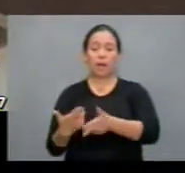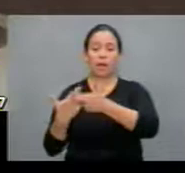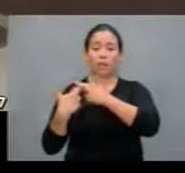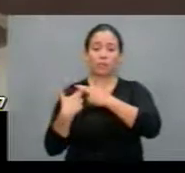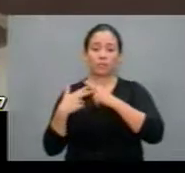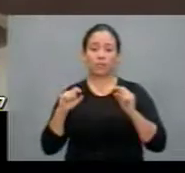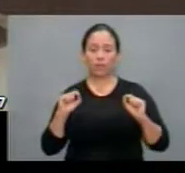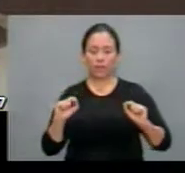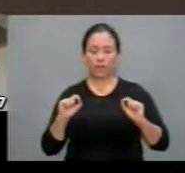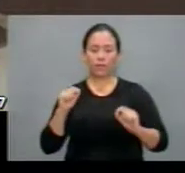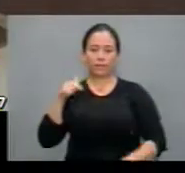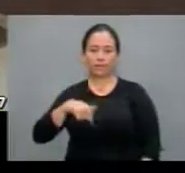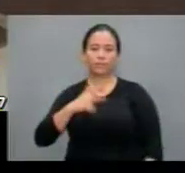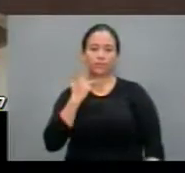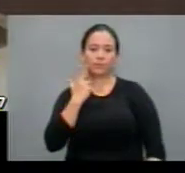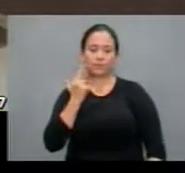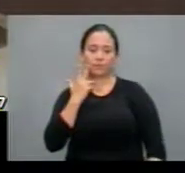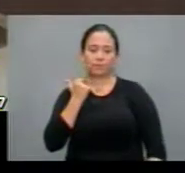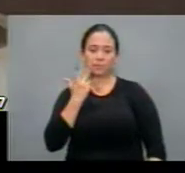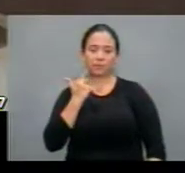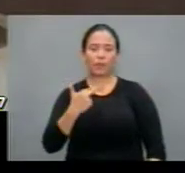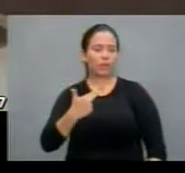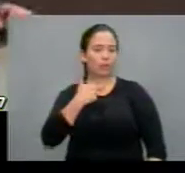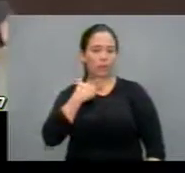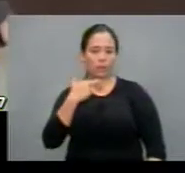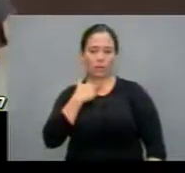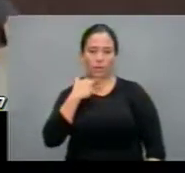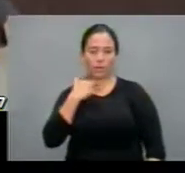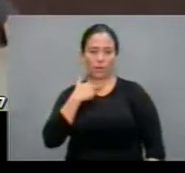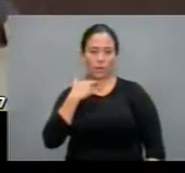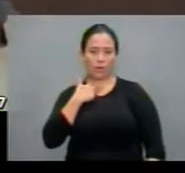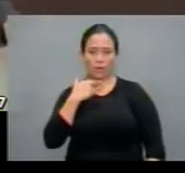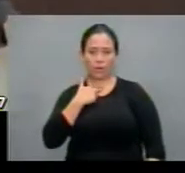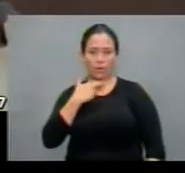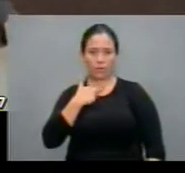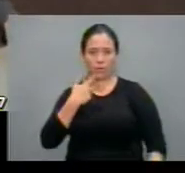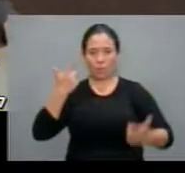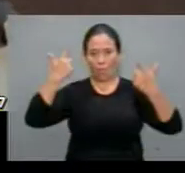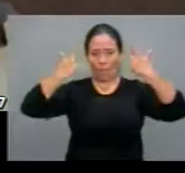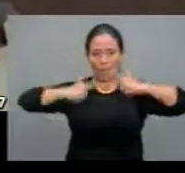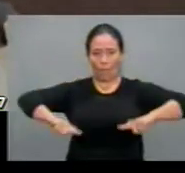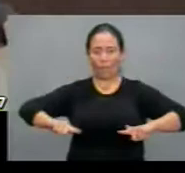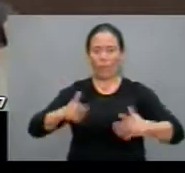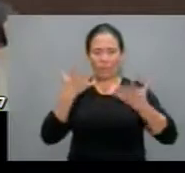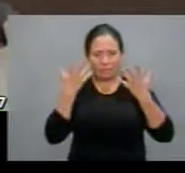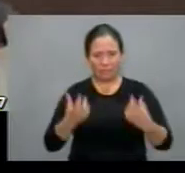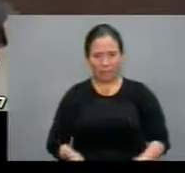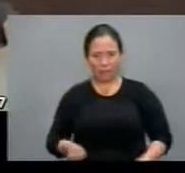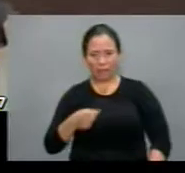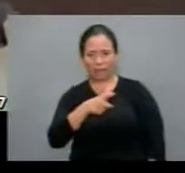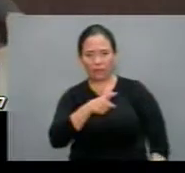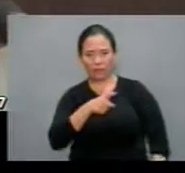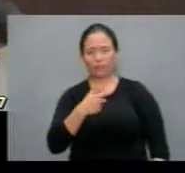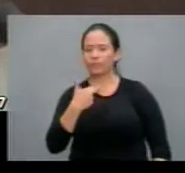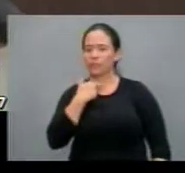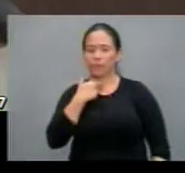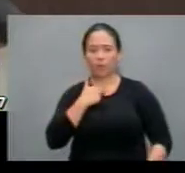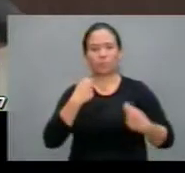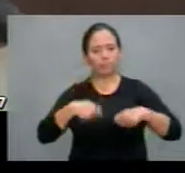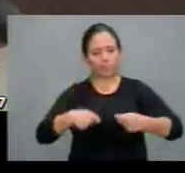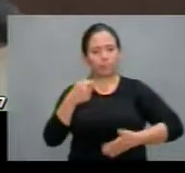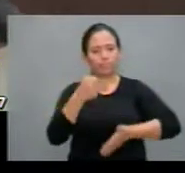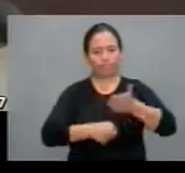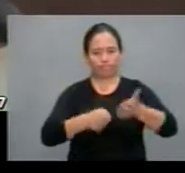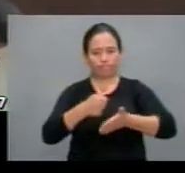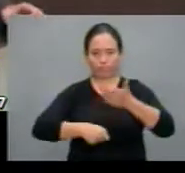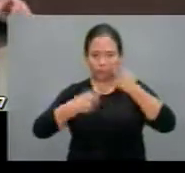responsabilidade do Ceará. O Ceará não pode ser responsabilizado, ser cúmplice também de situações como